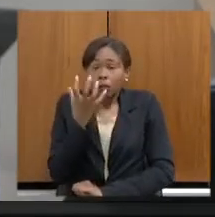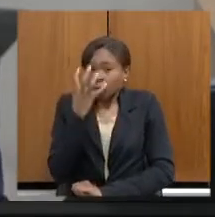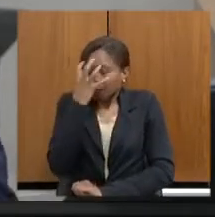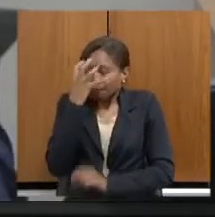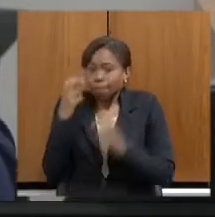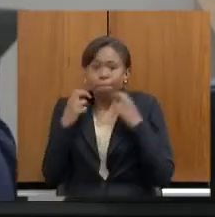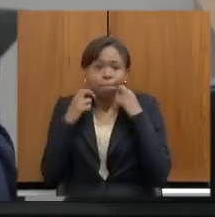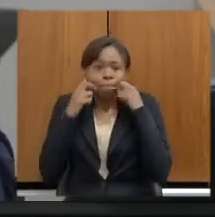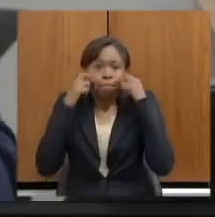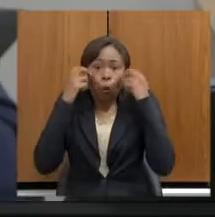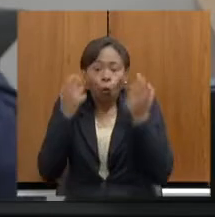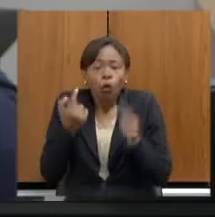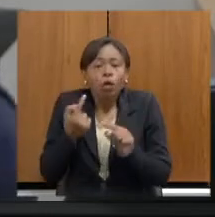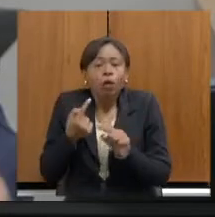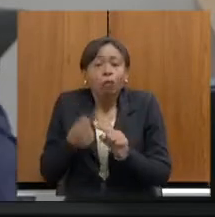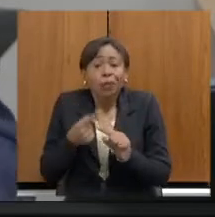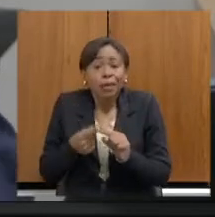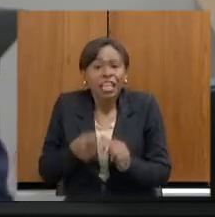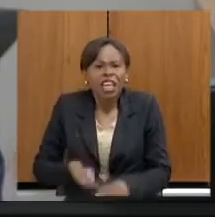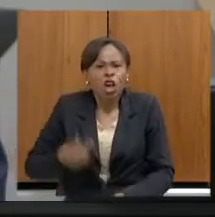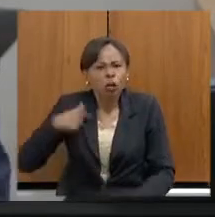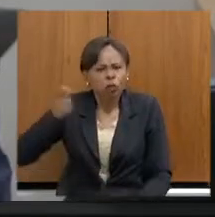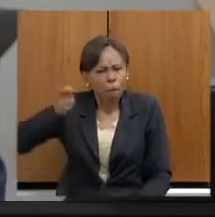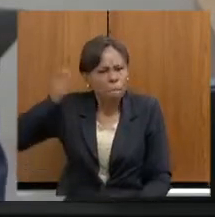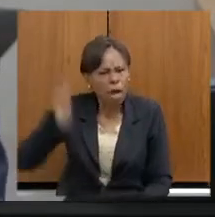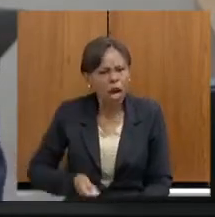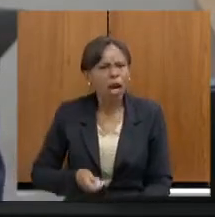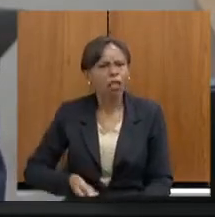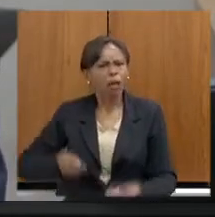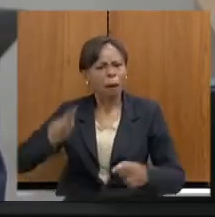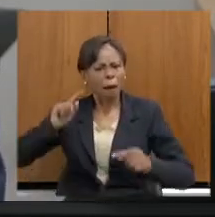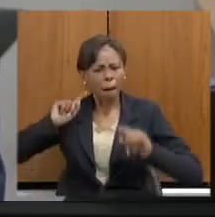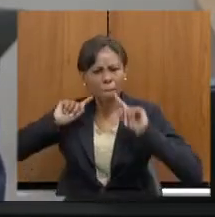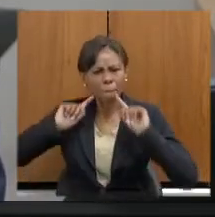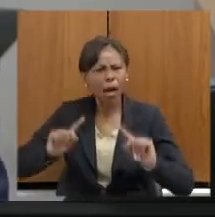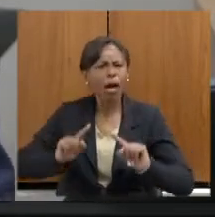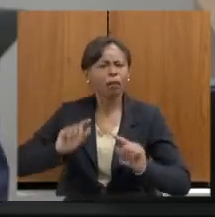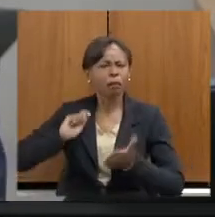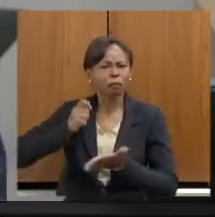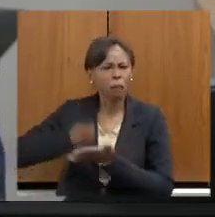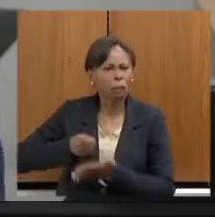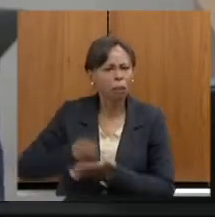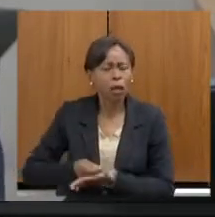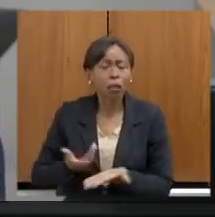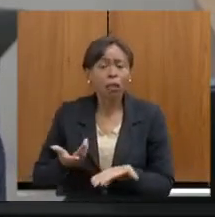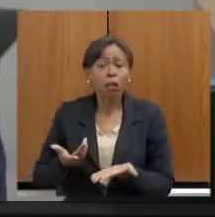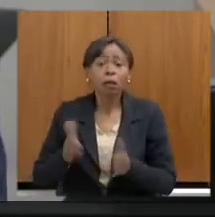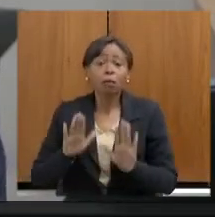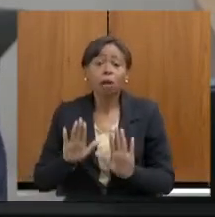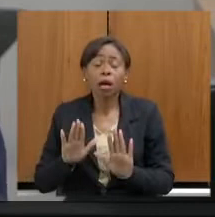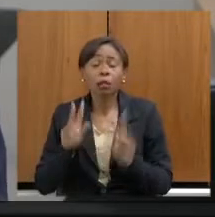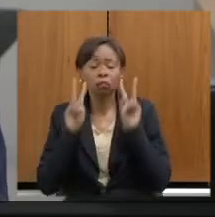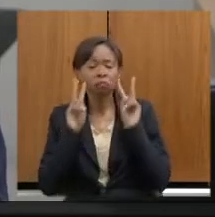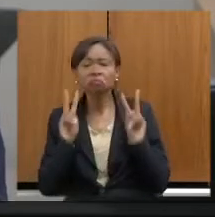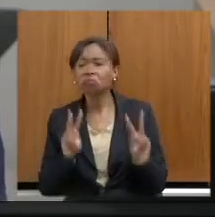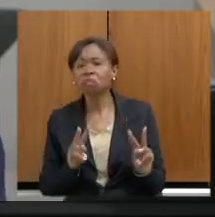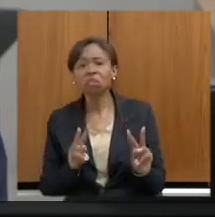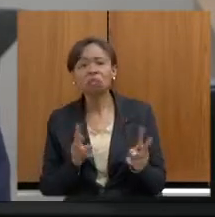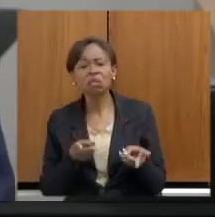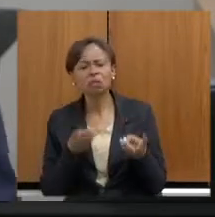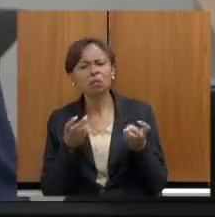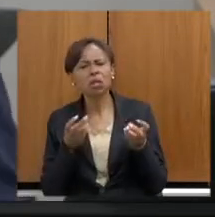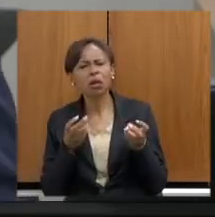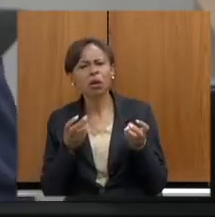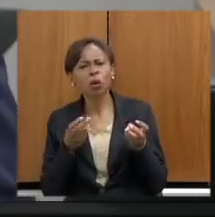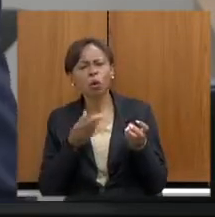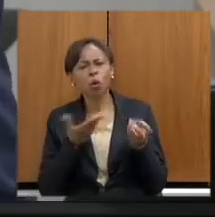gente tá aqui batendo brigando esperneando e ver aí do outro lado em sensibilidade Por parte